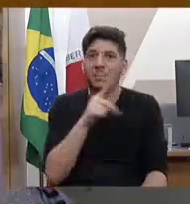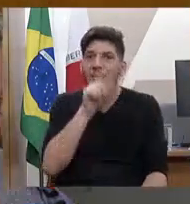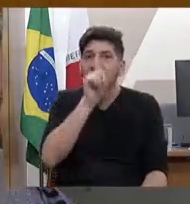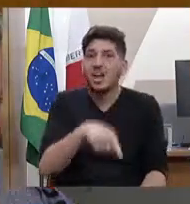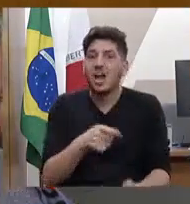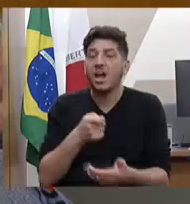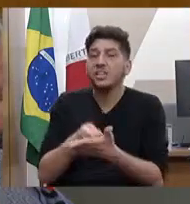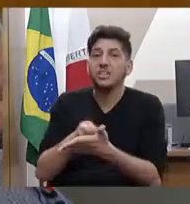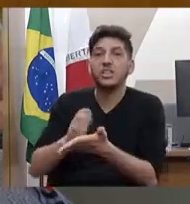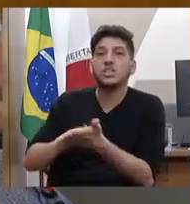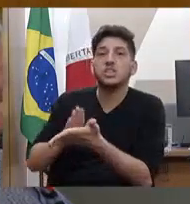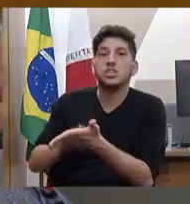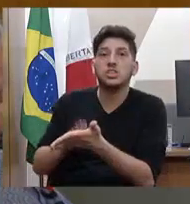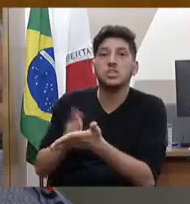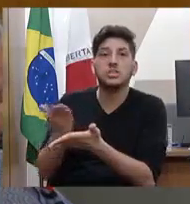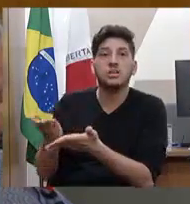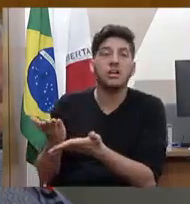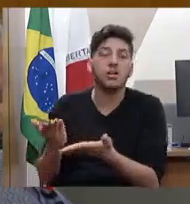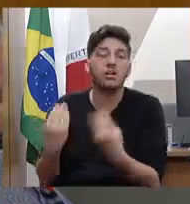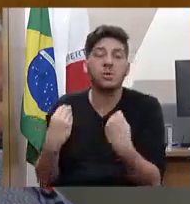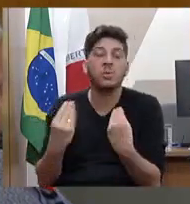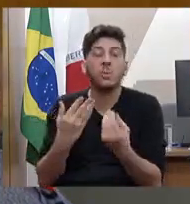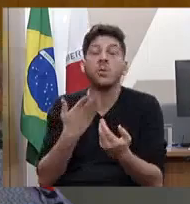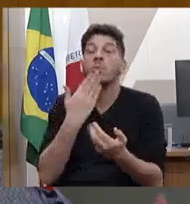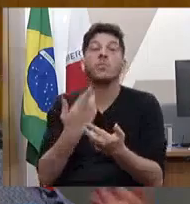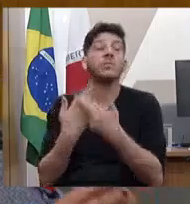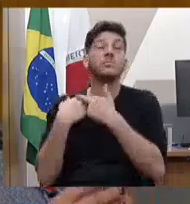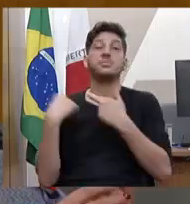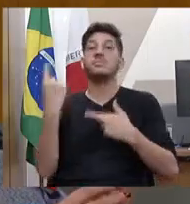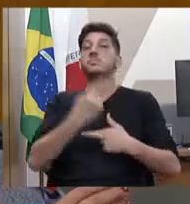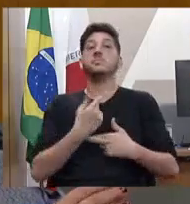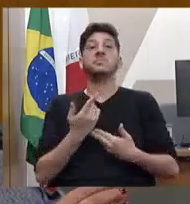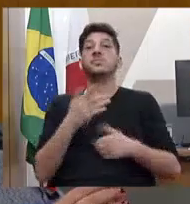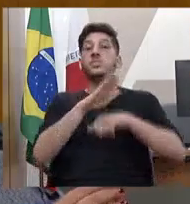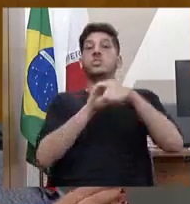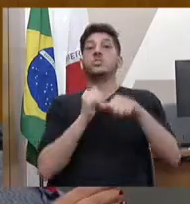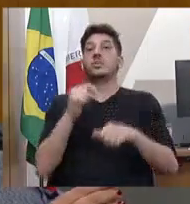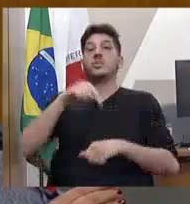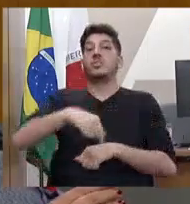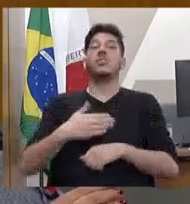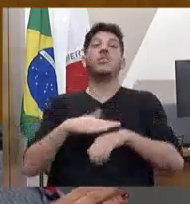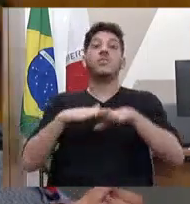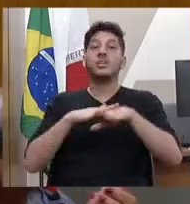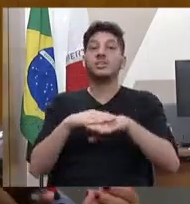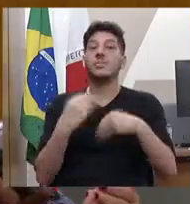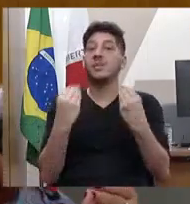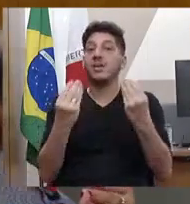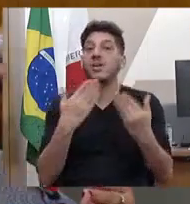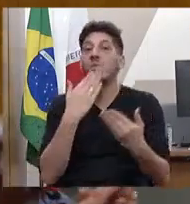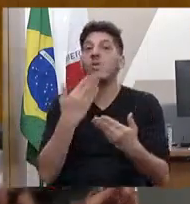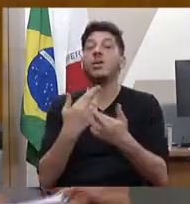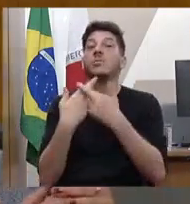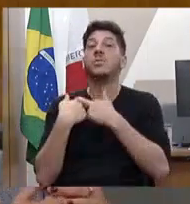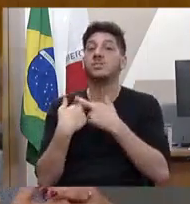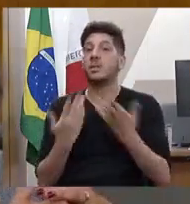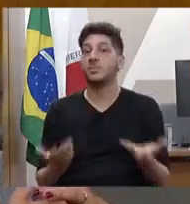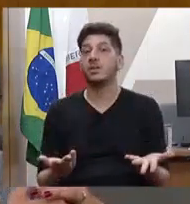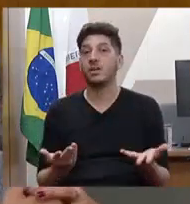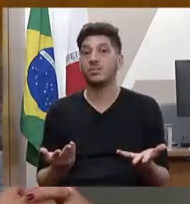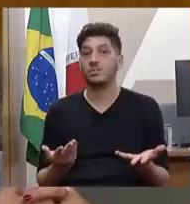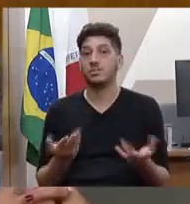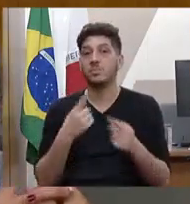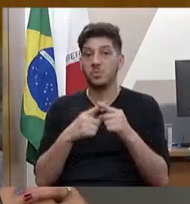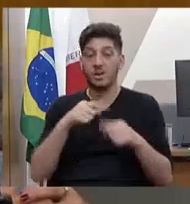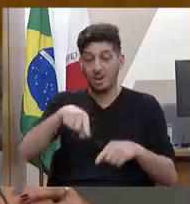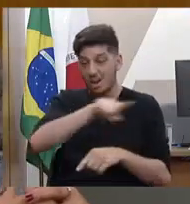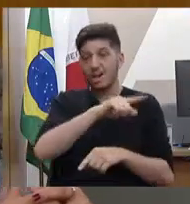maquininha no celular dos trabalhadores Então qual é a responsabilidade Que Nós também vamos chamar eles para conversar Qual o peso da responsabilidade sobre o setor produtivo